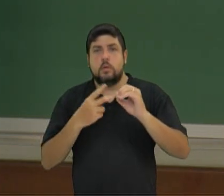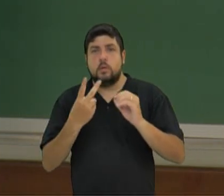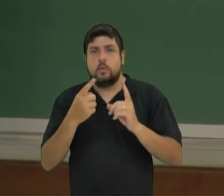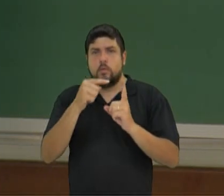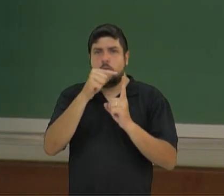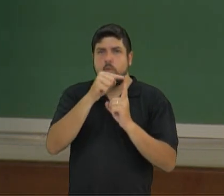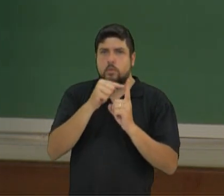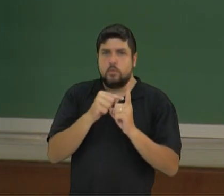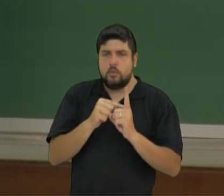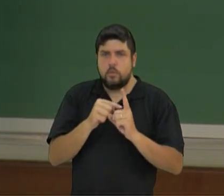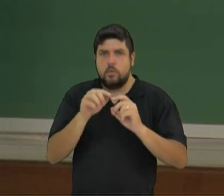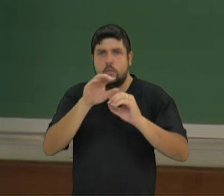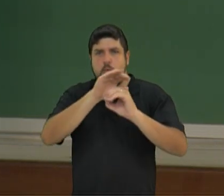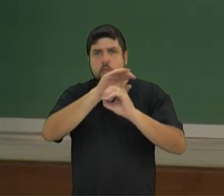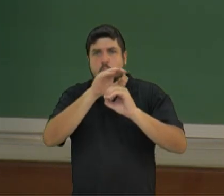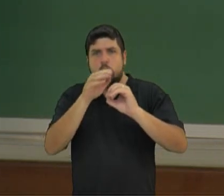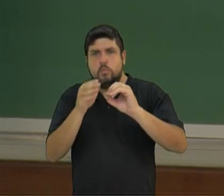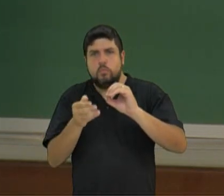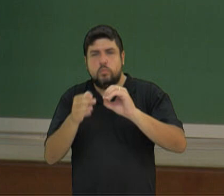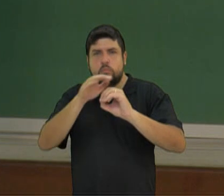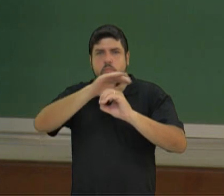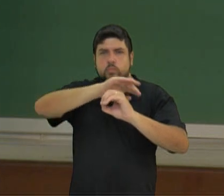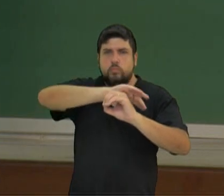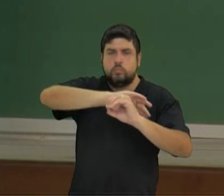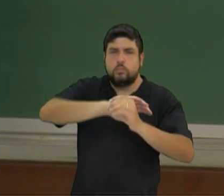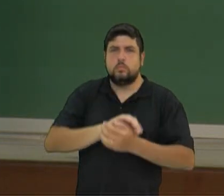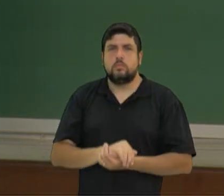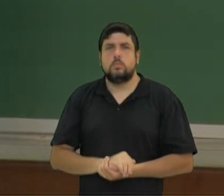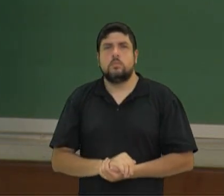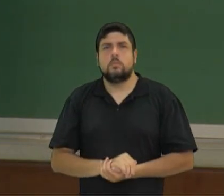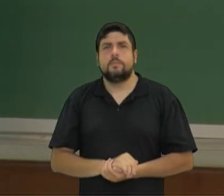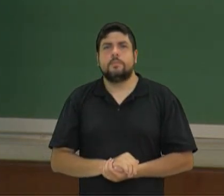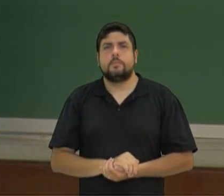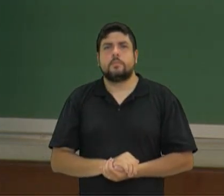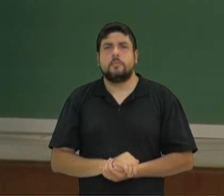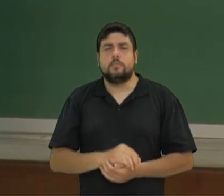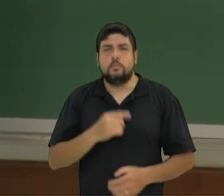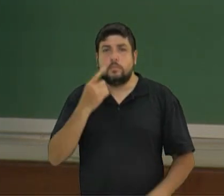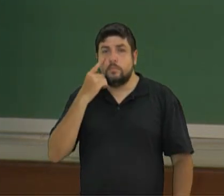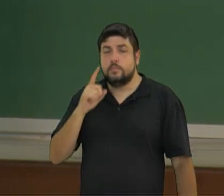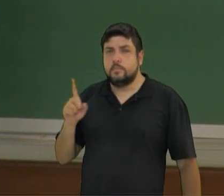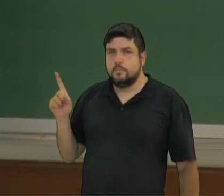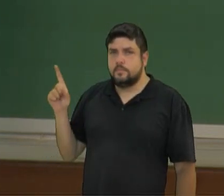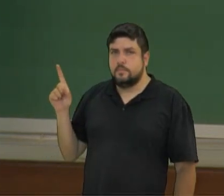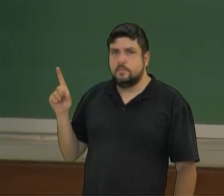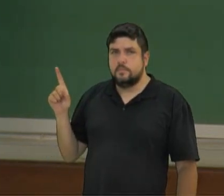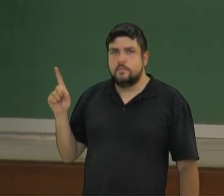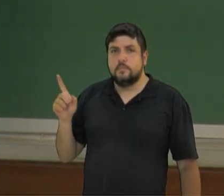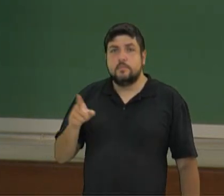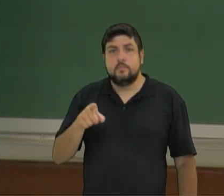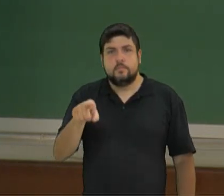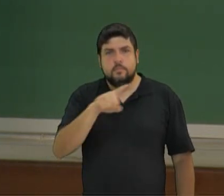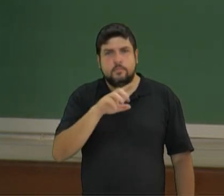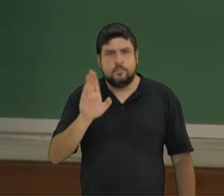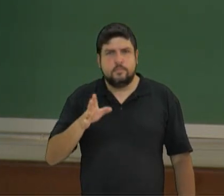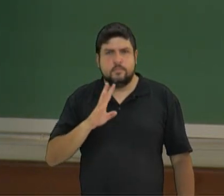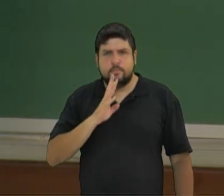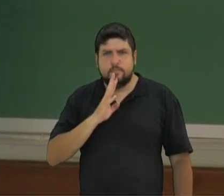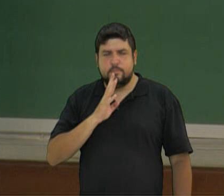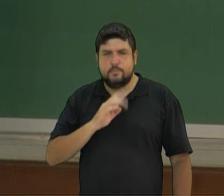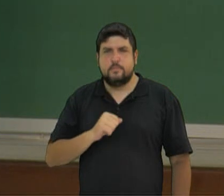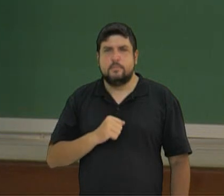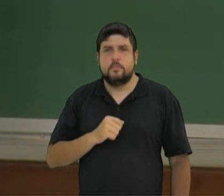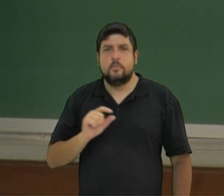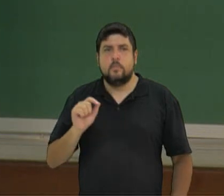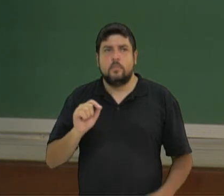do tipo não estriado ou lisos. Essa imagem aqui não é novidade para vocês. É o nosso sistema